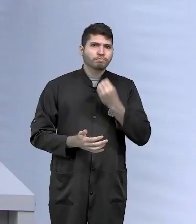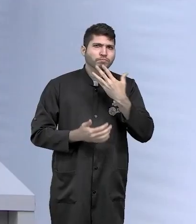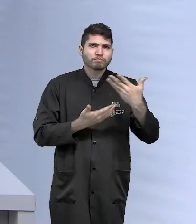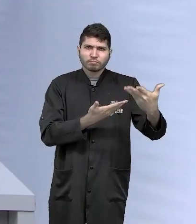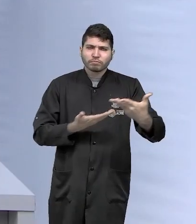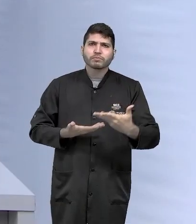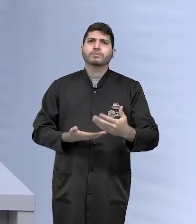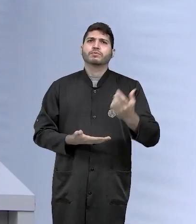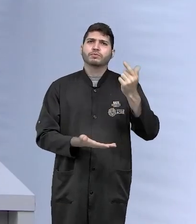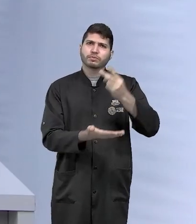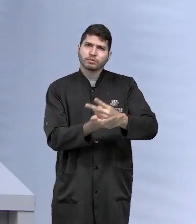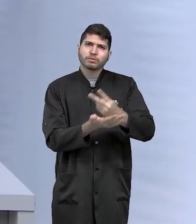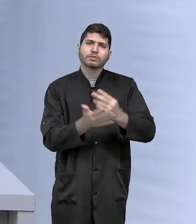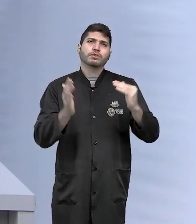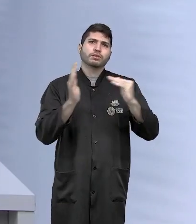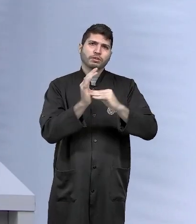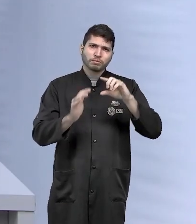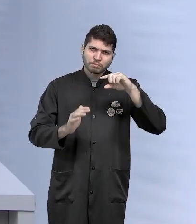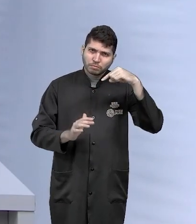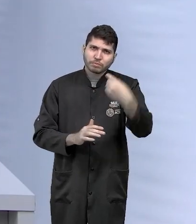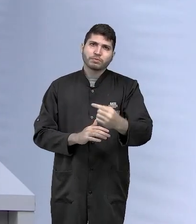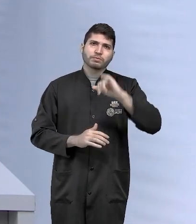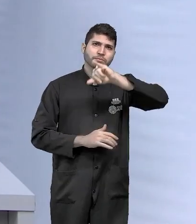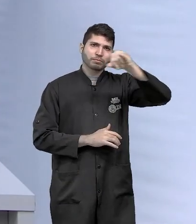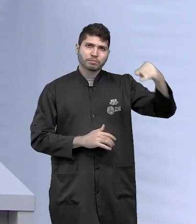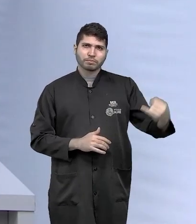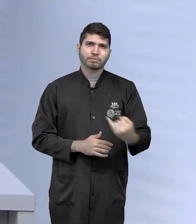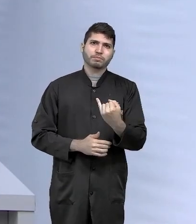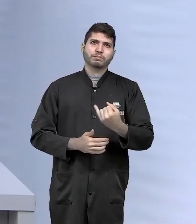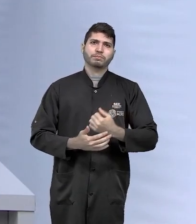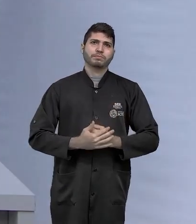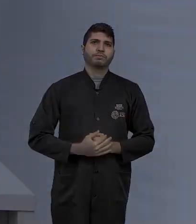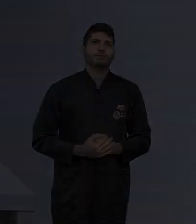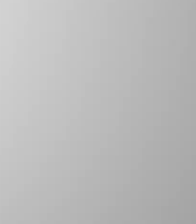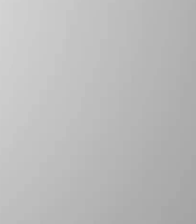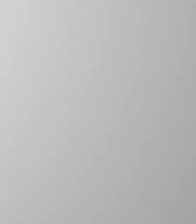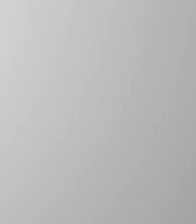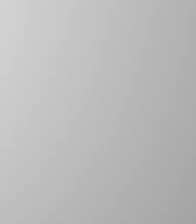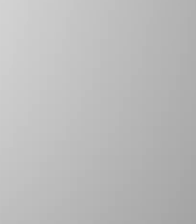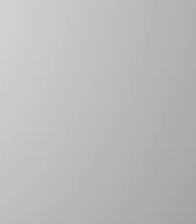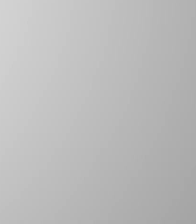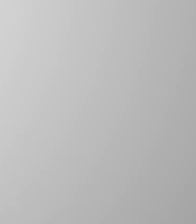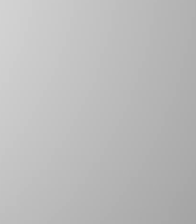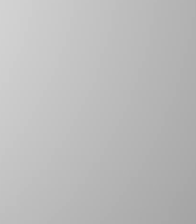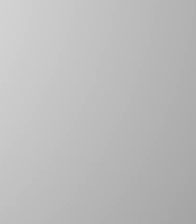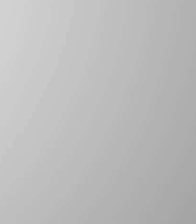nossa aula de História e até a próxima oportunidade. Tchau!